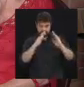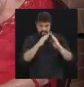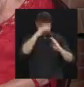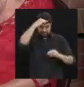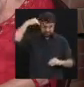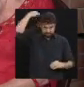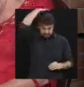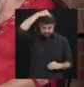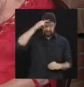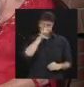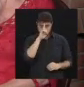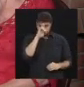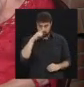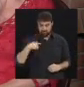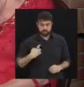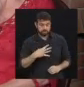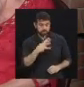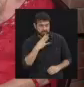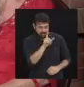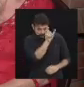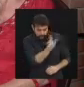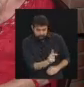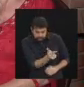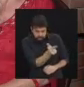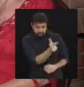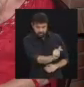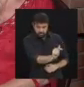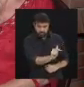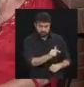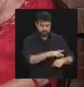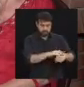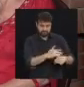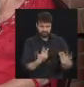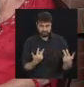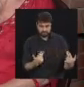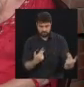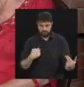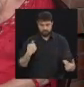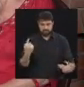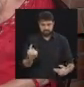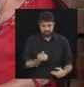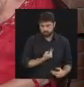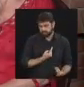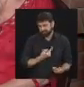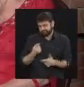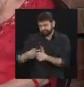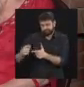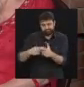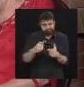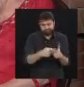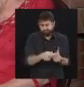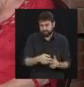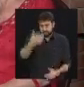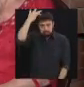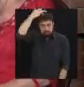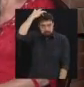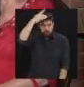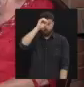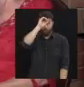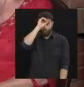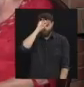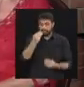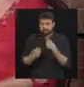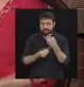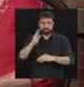ainda, e aí nós sentamos para... Nós temos um problema em comum que ninguém conhece, né? E o que nós